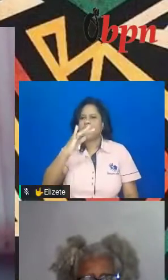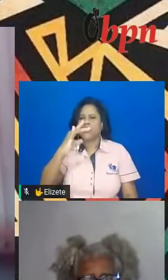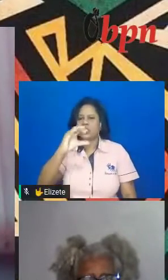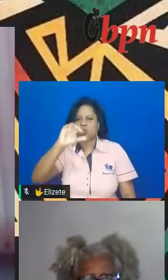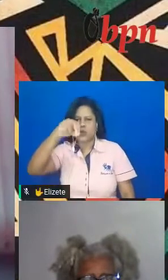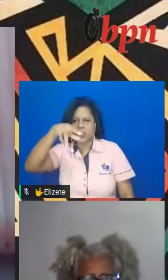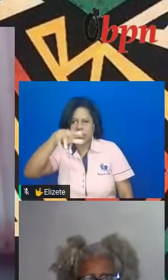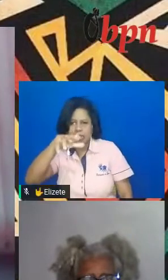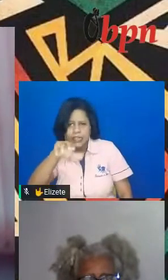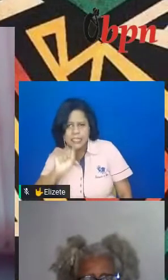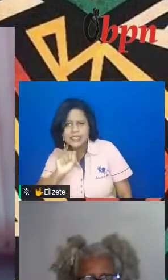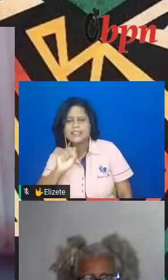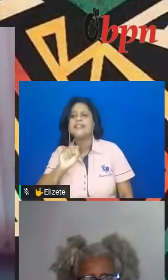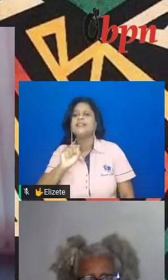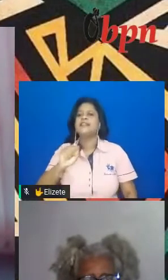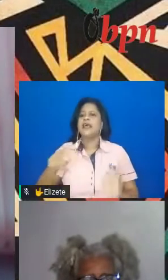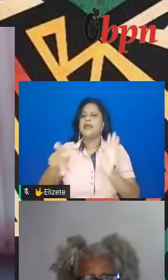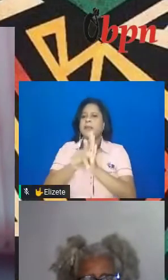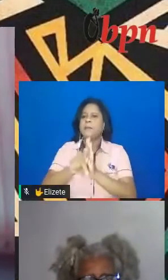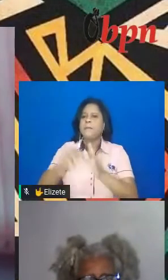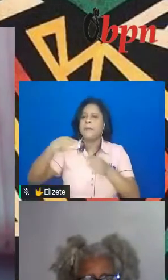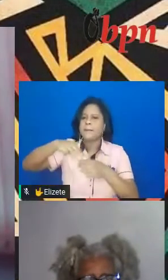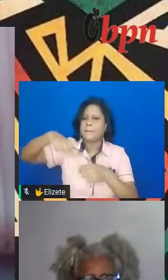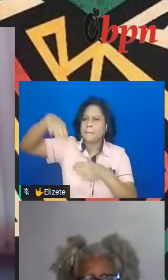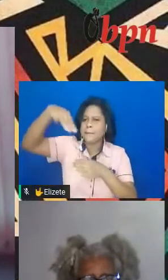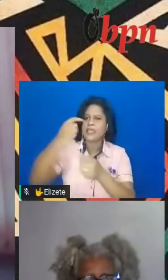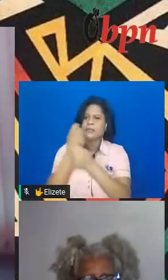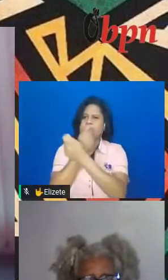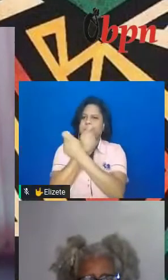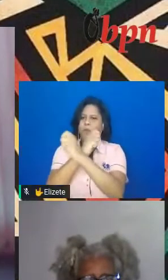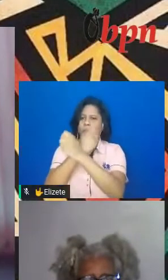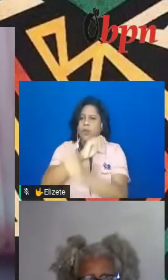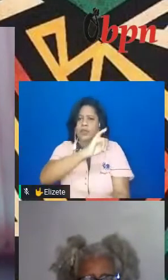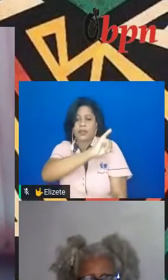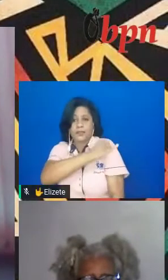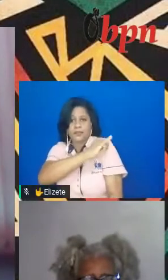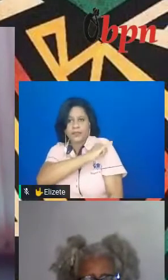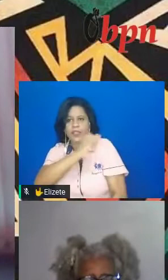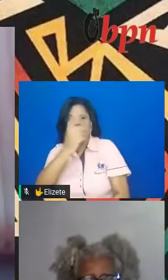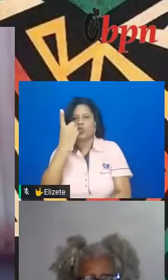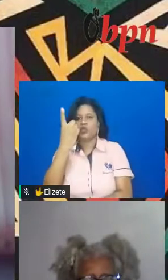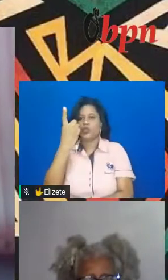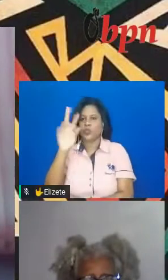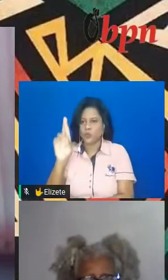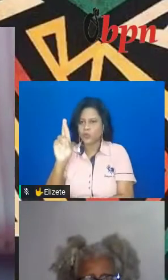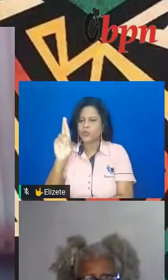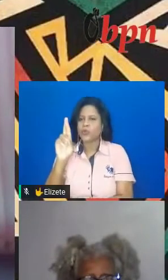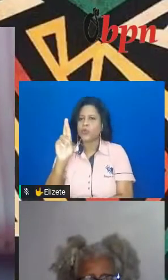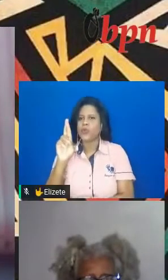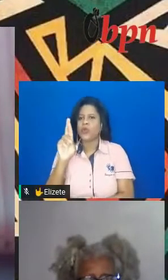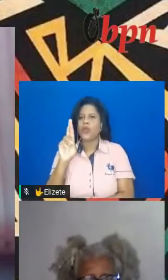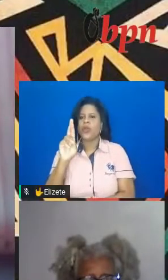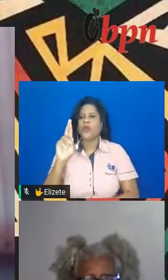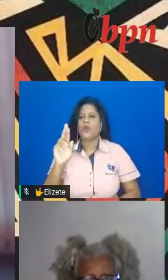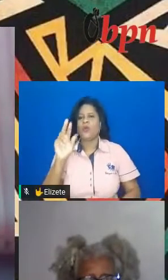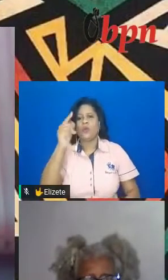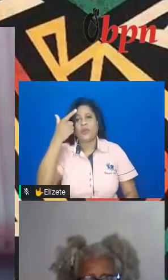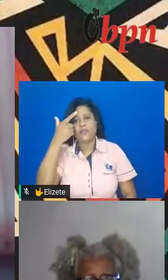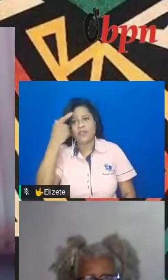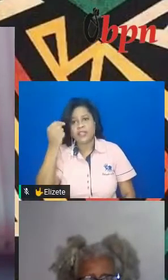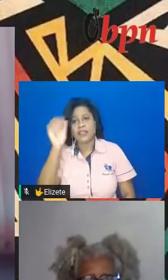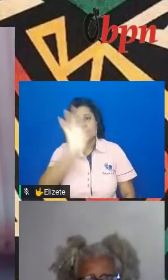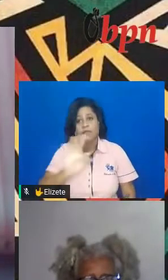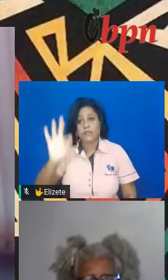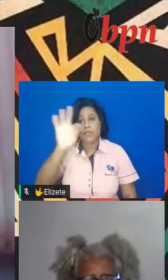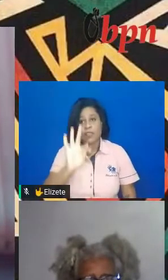em literatura brasileira pela PUC, no Rio de Janeiro, doutora em literatura comparada pela Universidade Federal Fluminense. A sua primeira